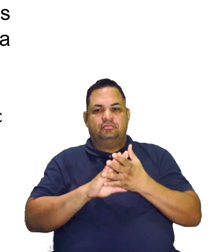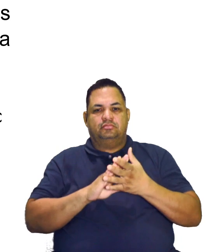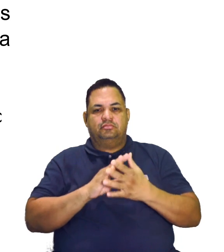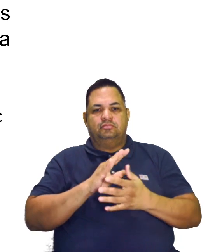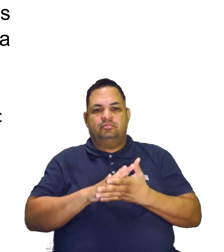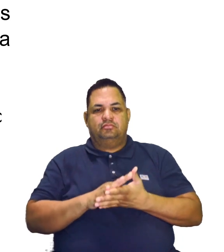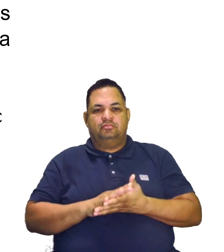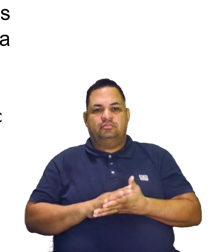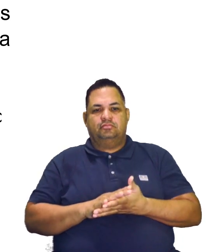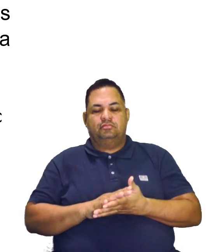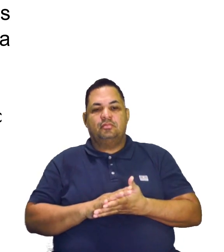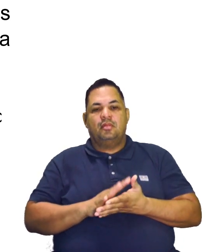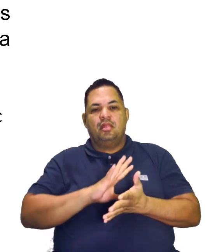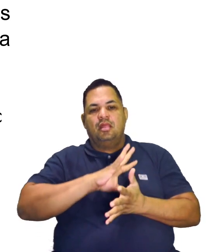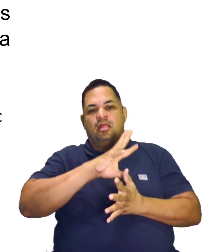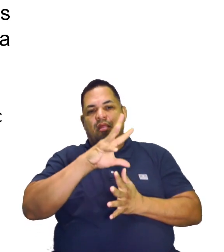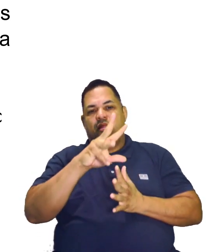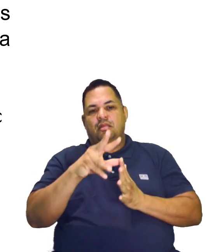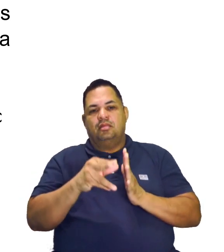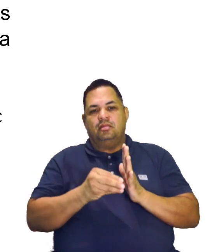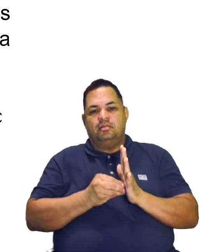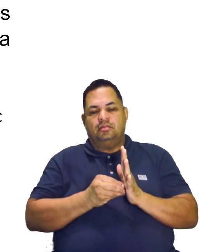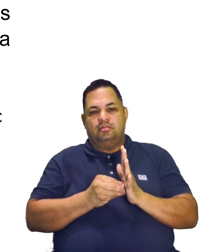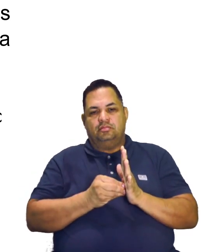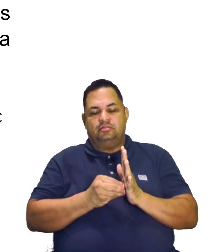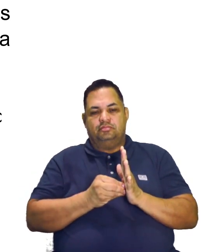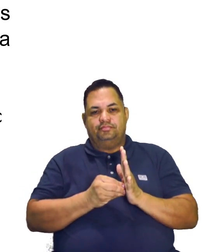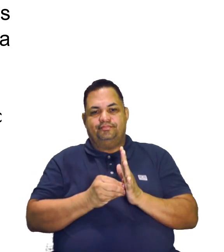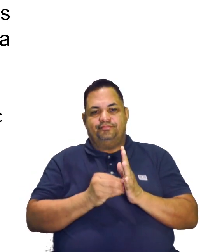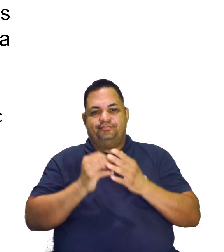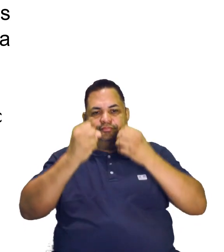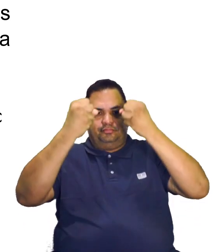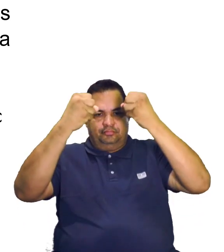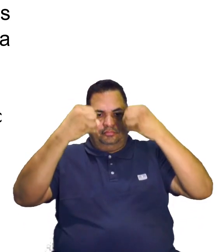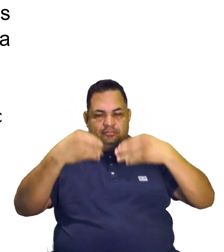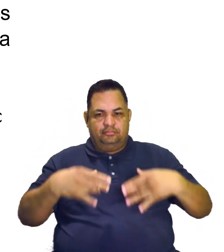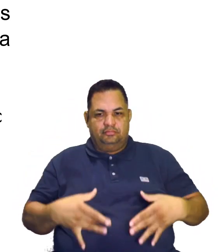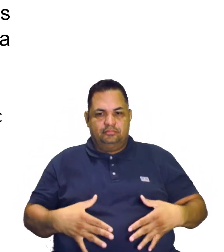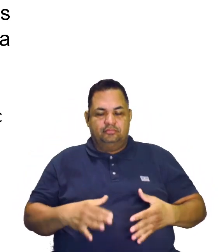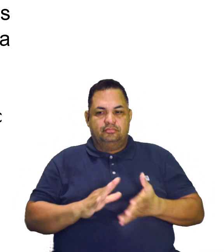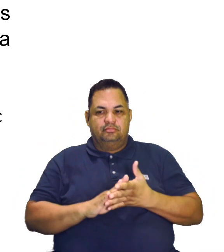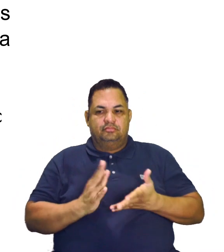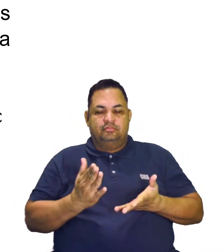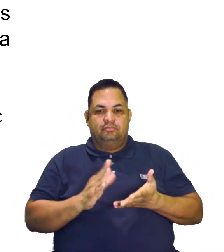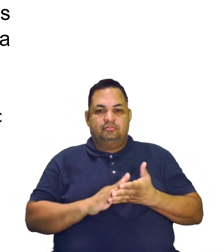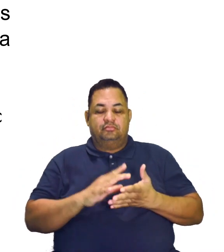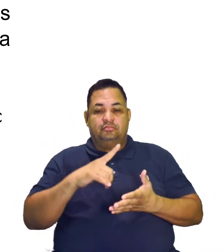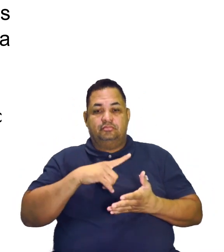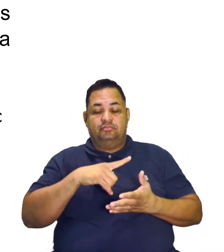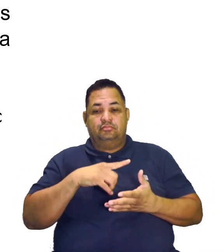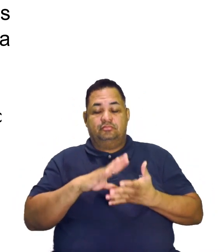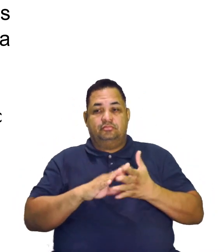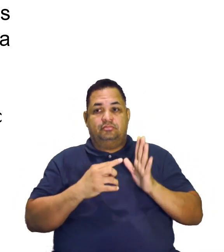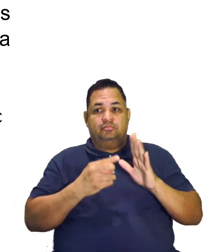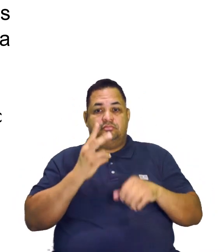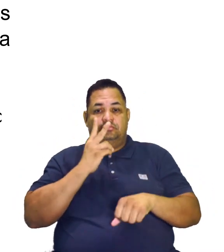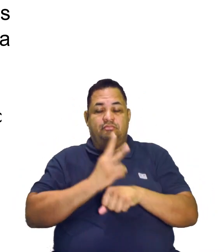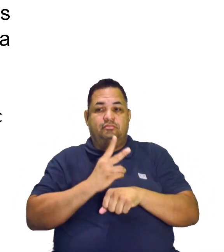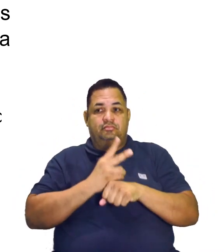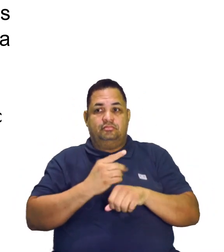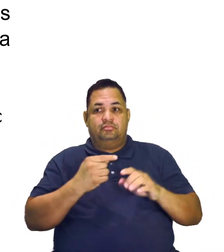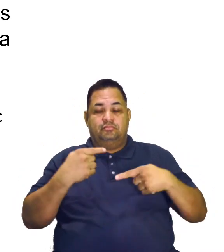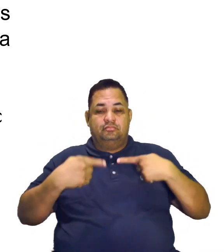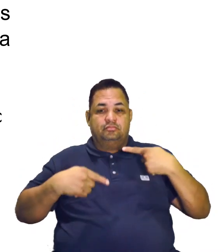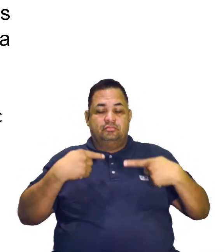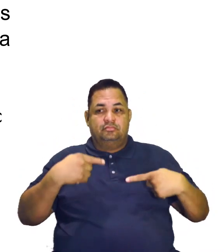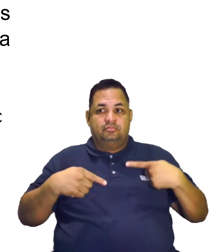Amazônia Explicada, Povos Originários e a Proteção da Amazônia. Então, um vídeo que traz discussão sobre os